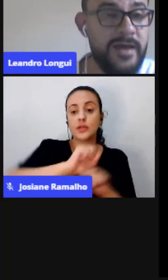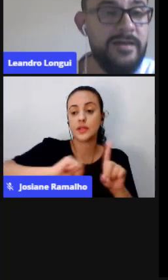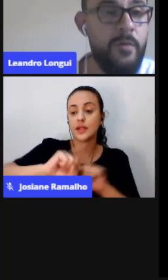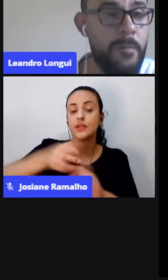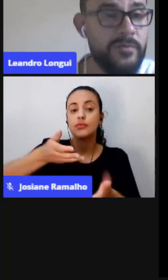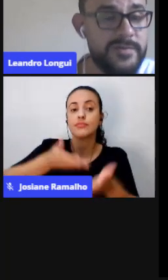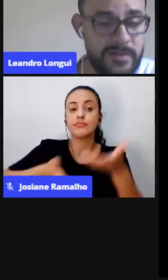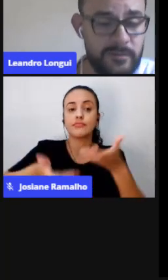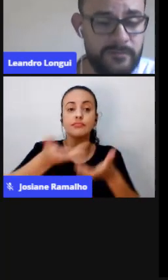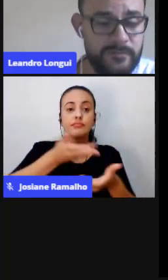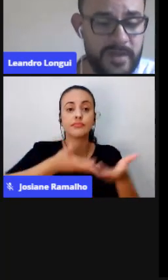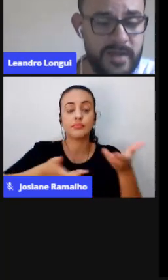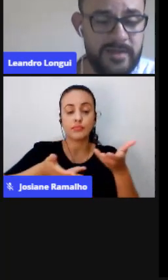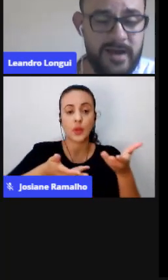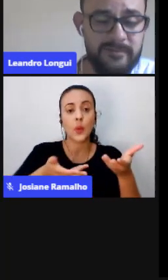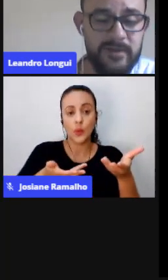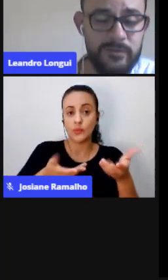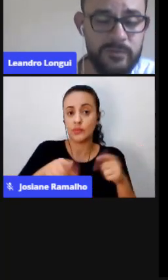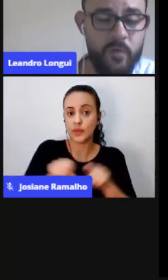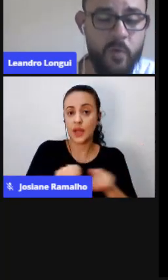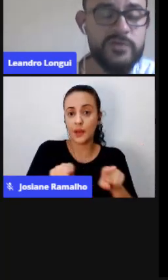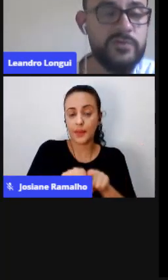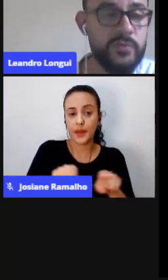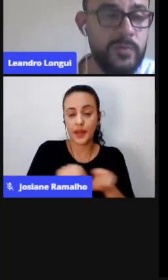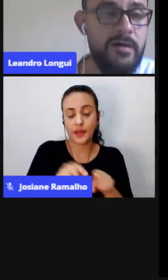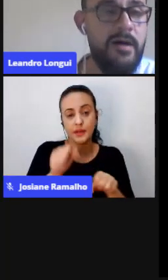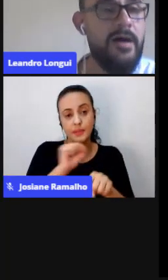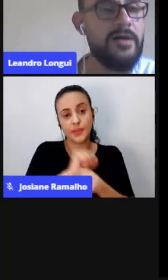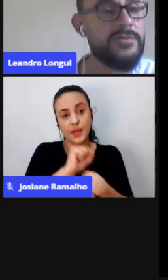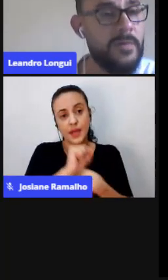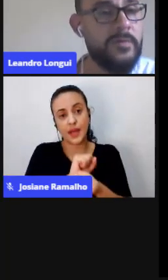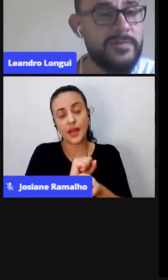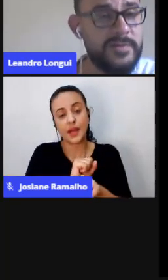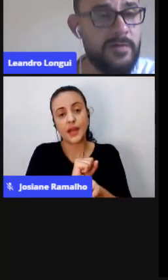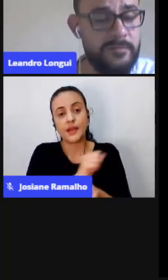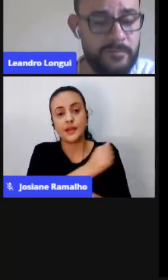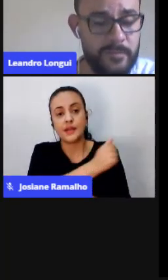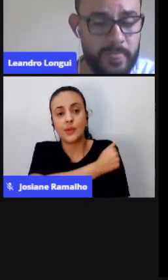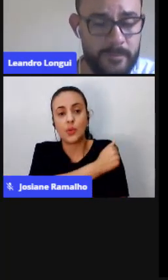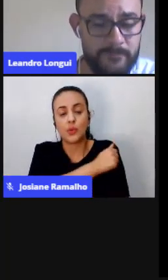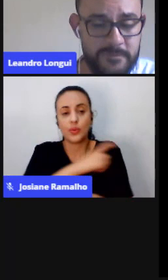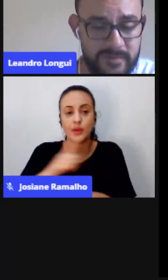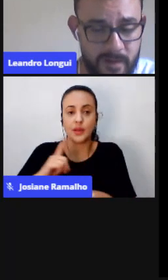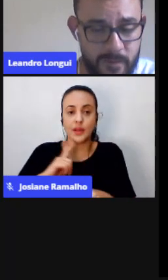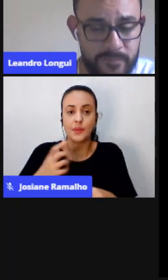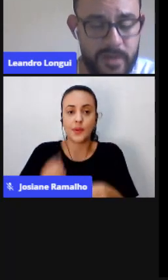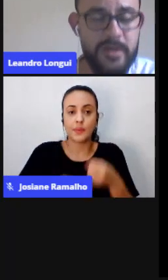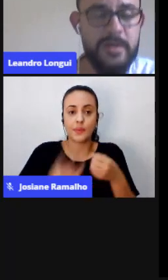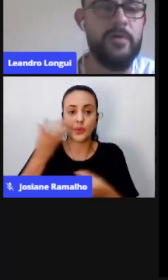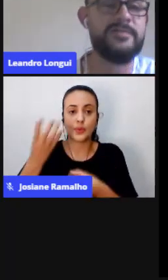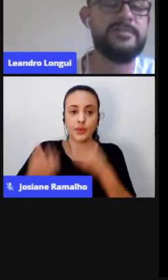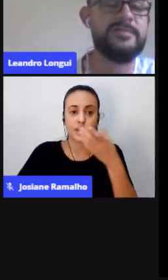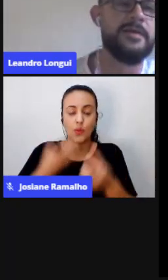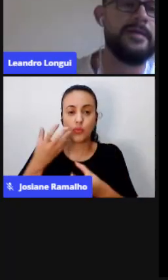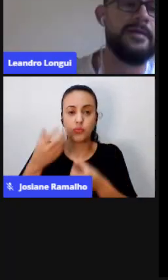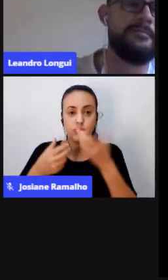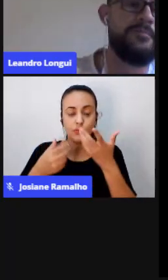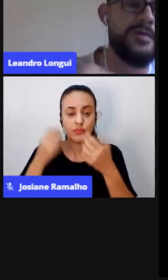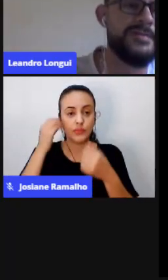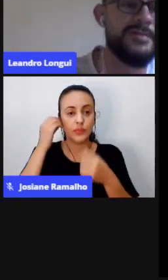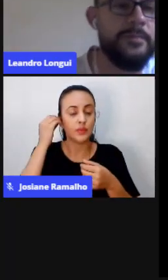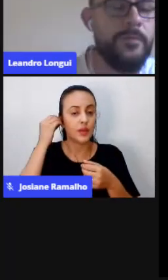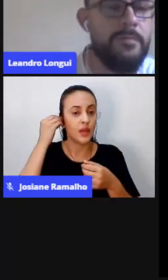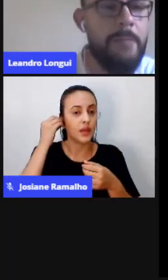o aluno tenha uma produção, né? Que cada aluno construa a sua produção final, que pode